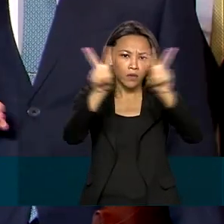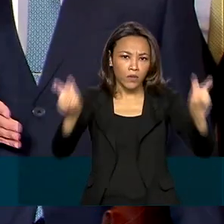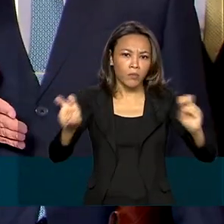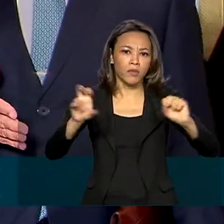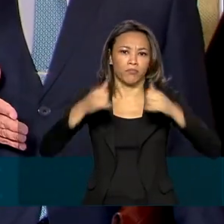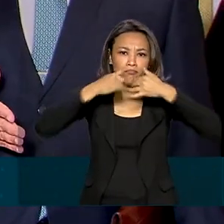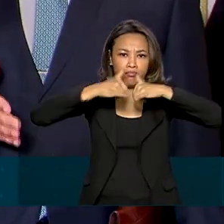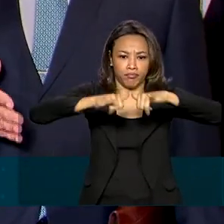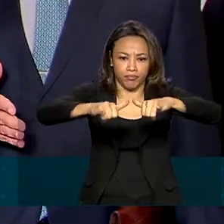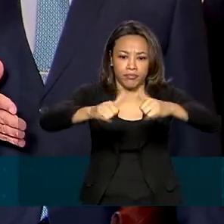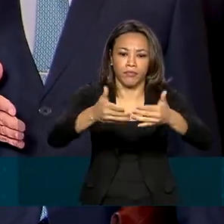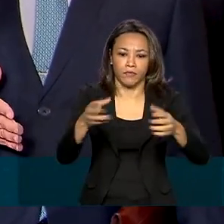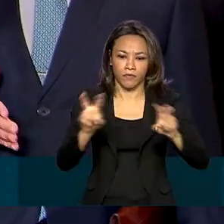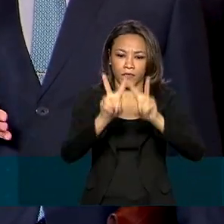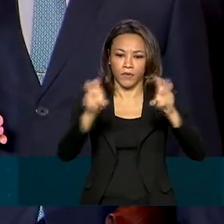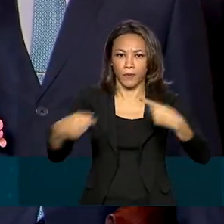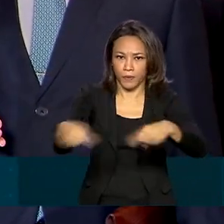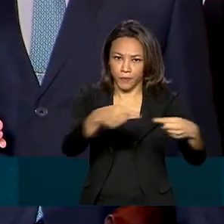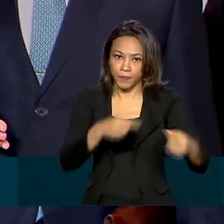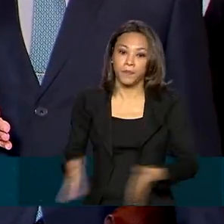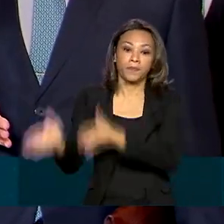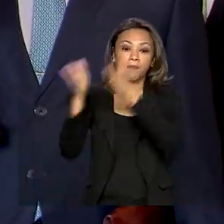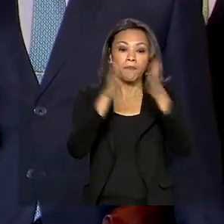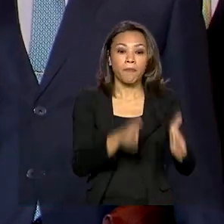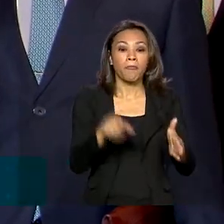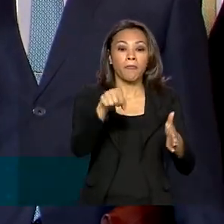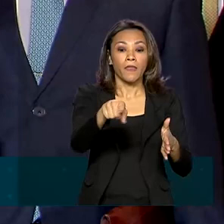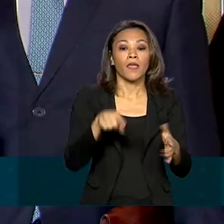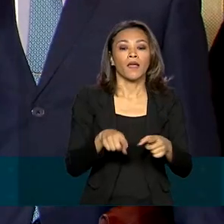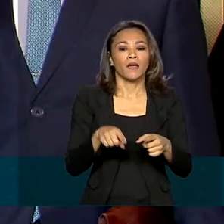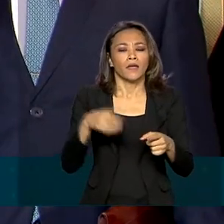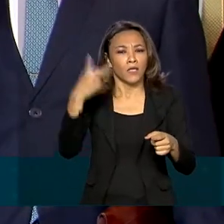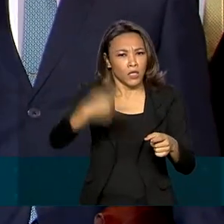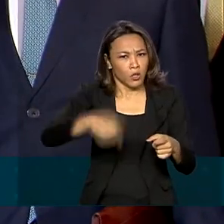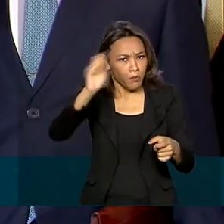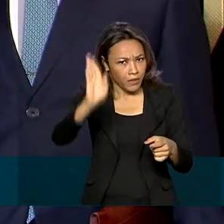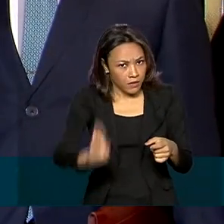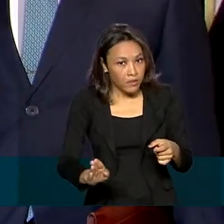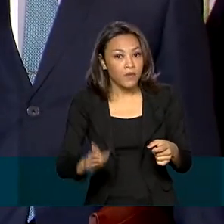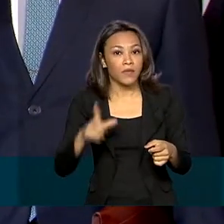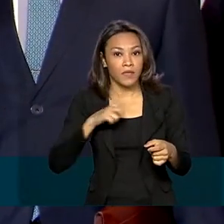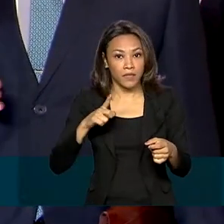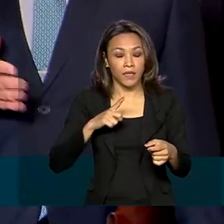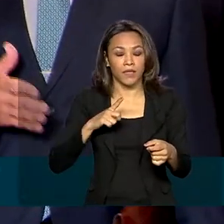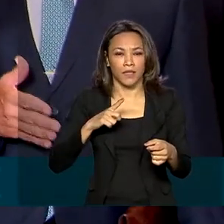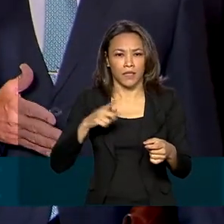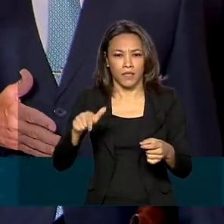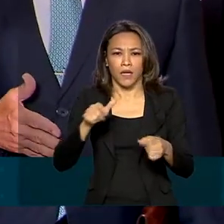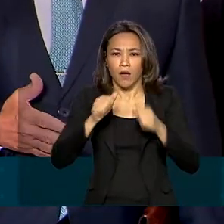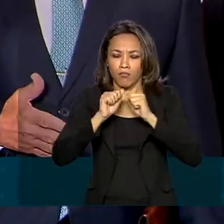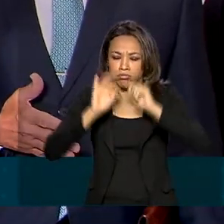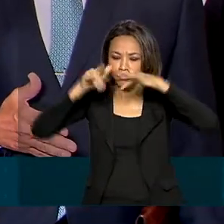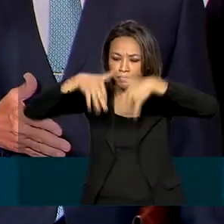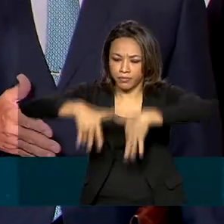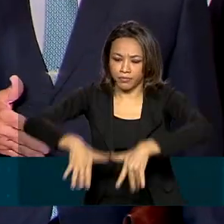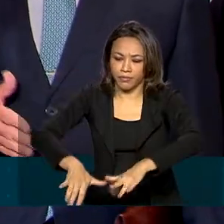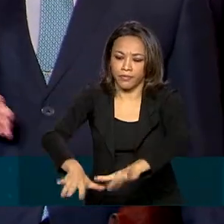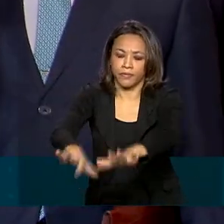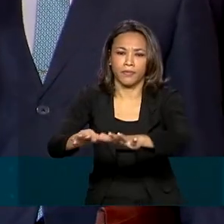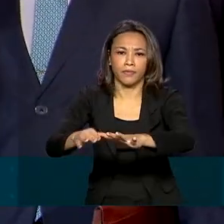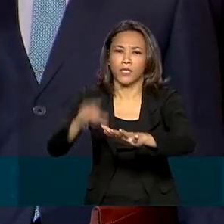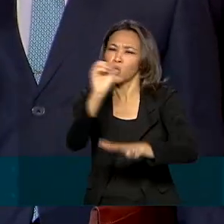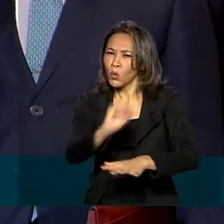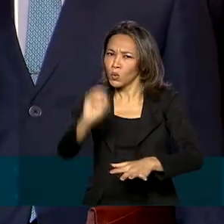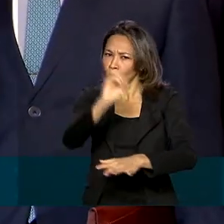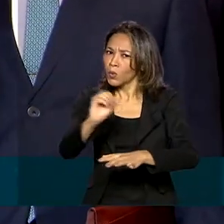discutida. Em face da crise hídrica que o país passa, o Brasil passa, desde outubro do ano passado,